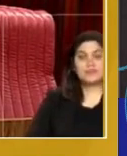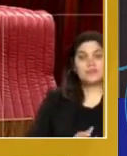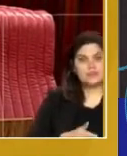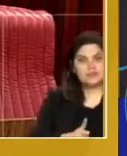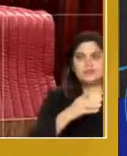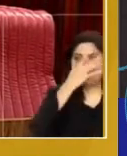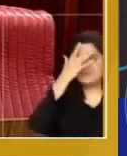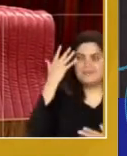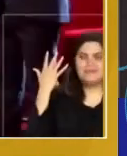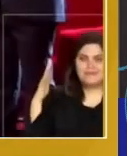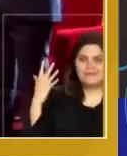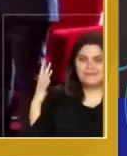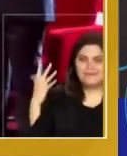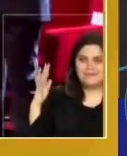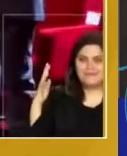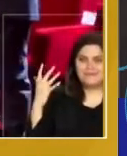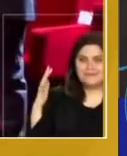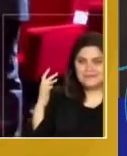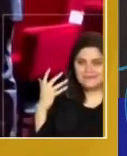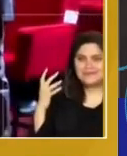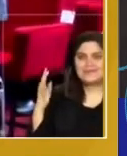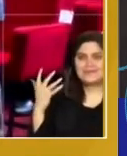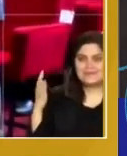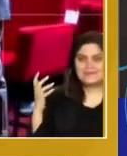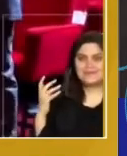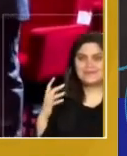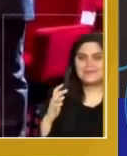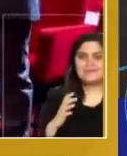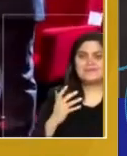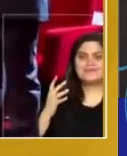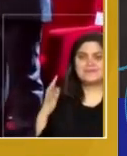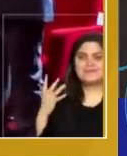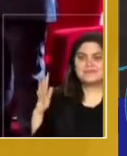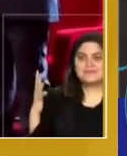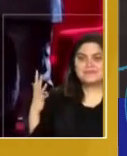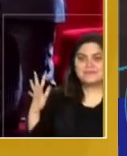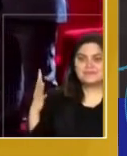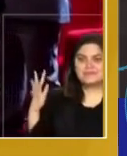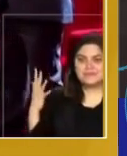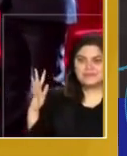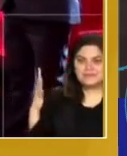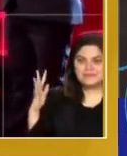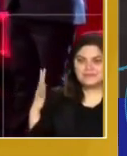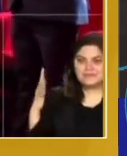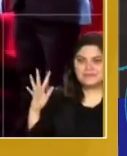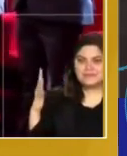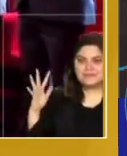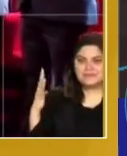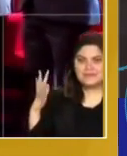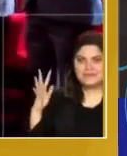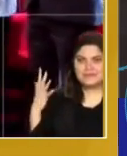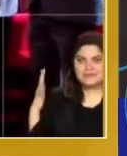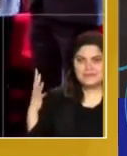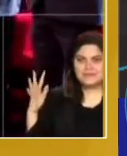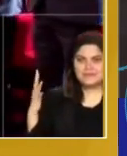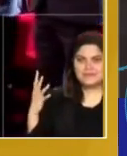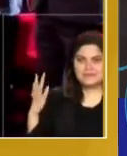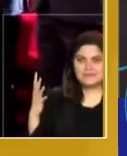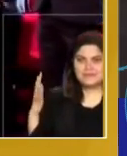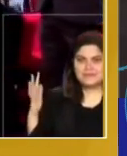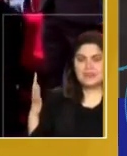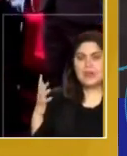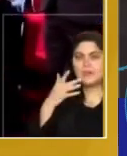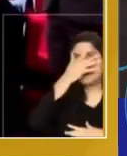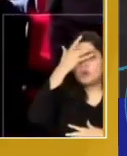empossado em 20 de janeiro de 2021, tudo bem que ele não seguiu aquele discurso que ele deu, mas ele fez um discurso,